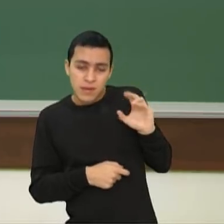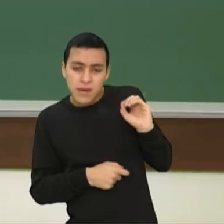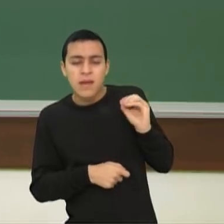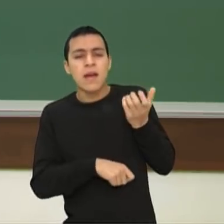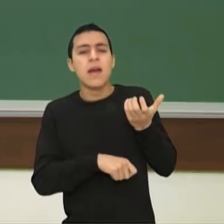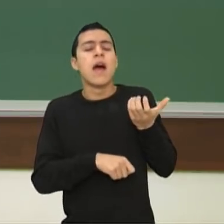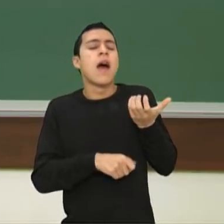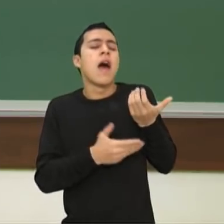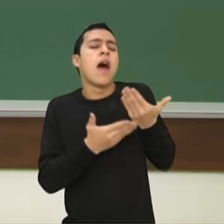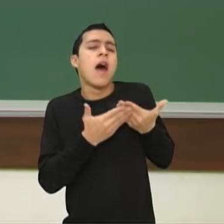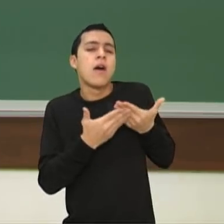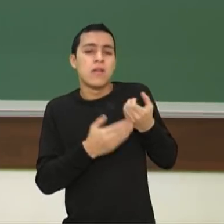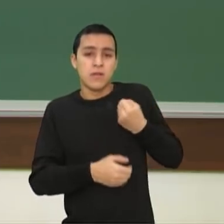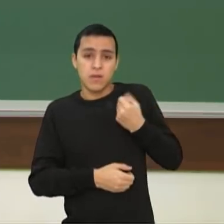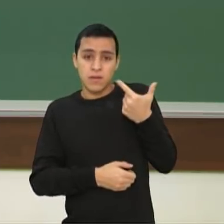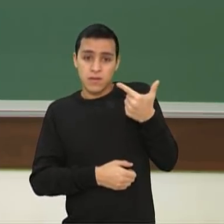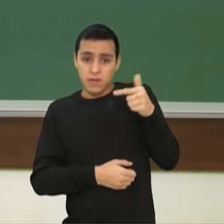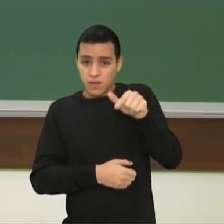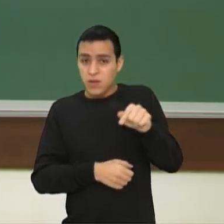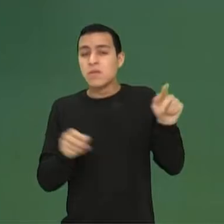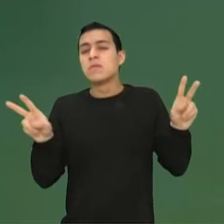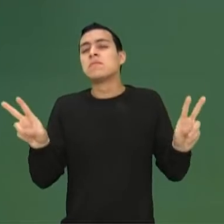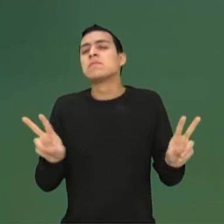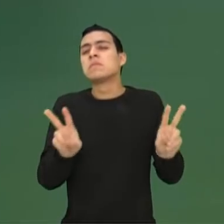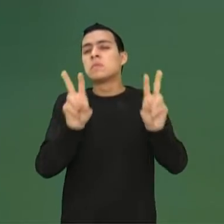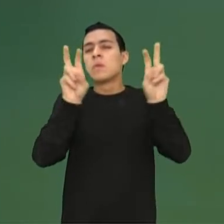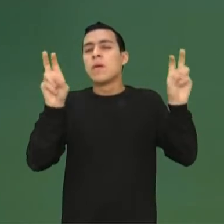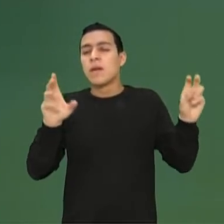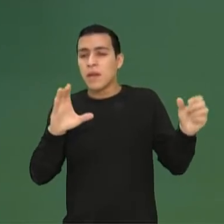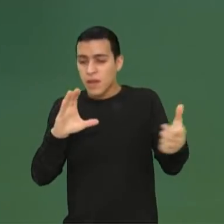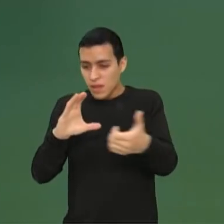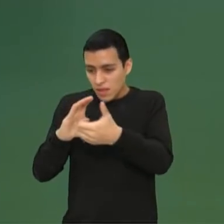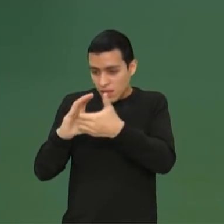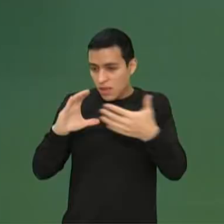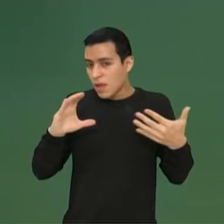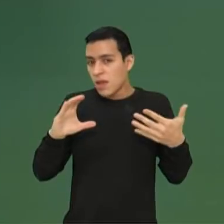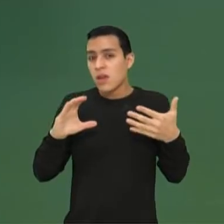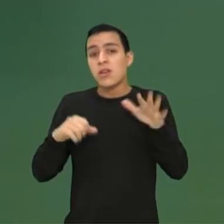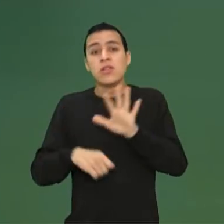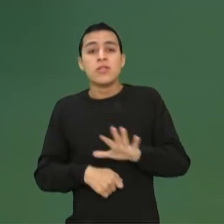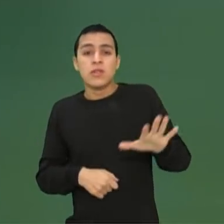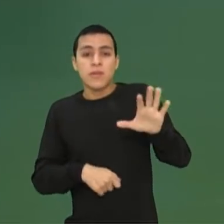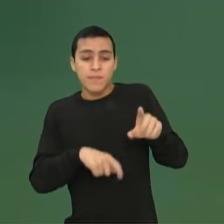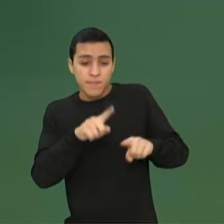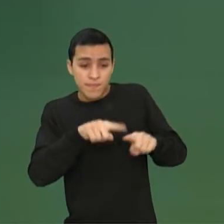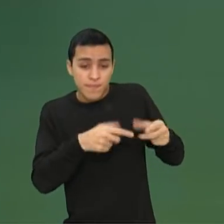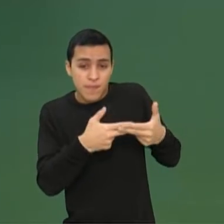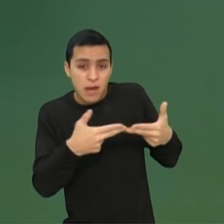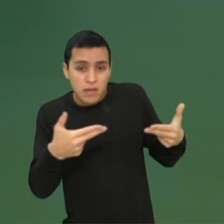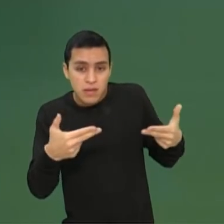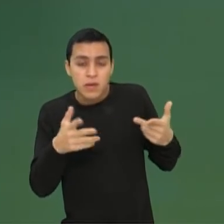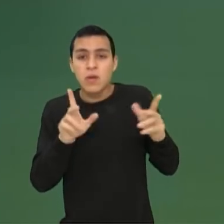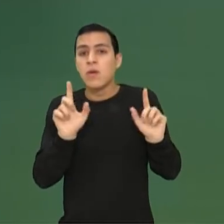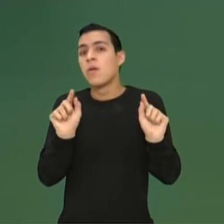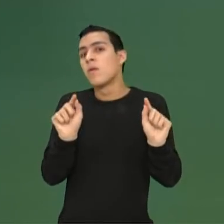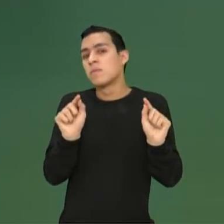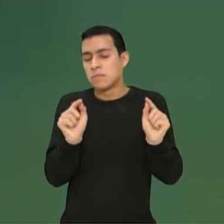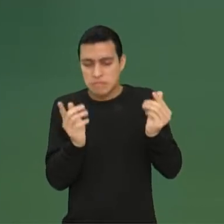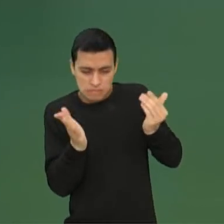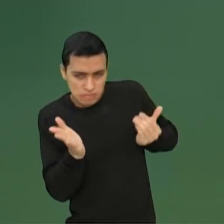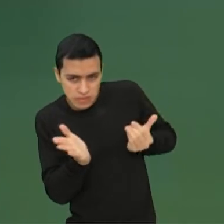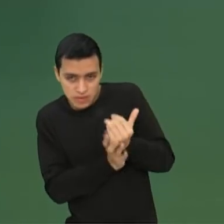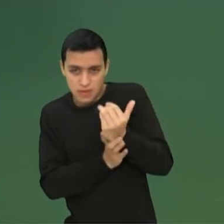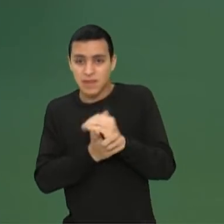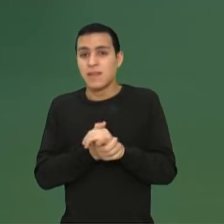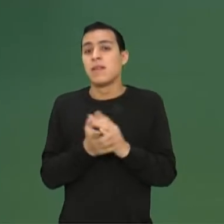número 27 nós vamos falar das características gerais dos materiais. Parte 1. Então,